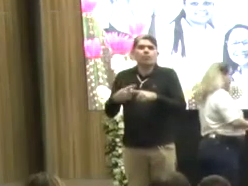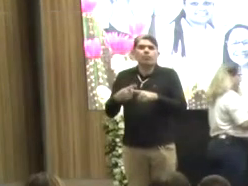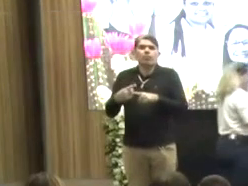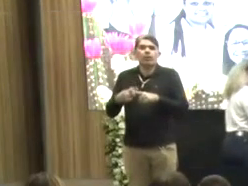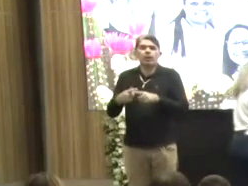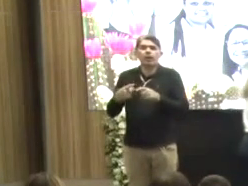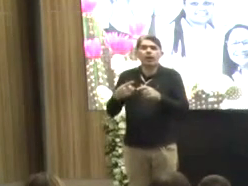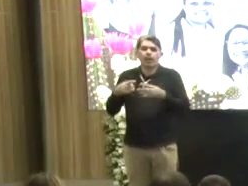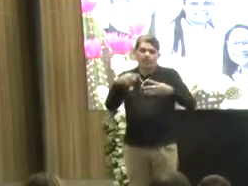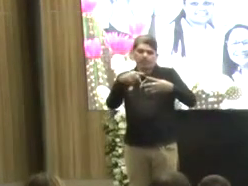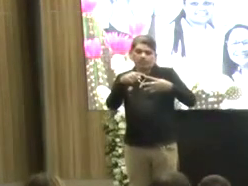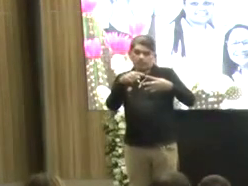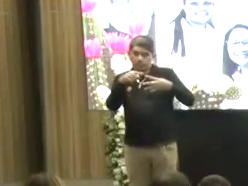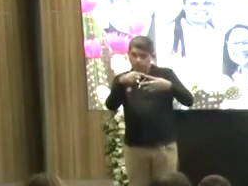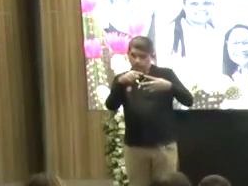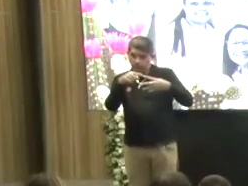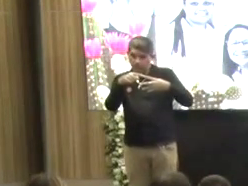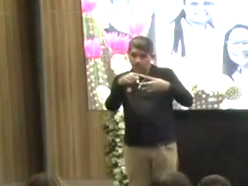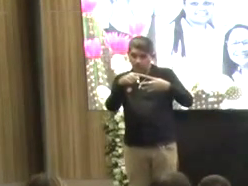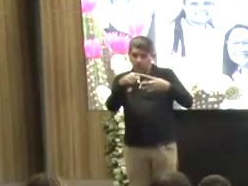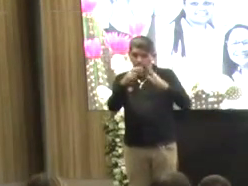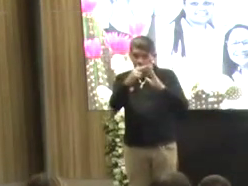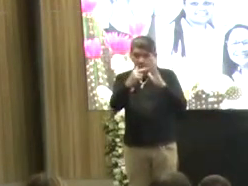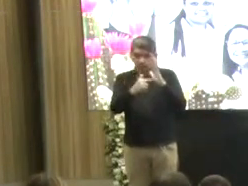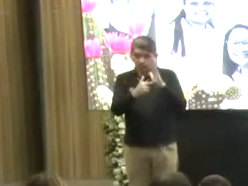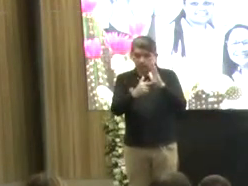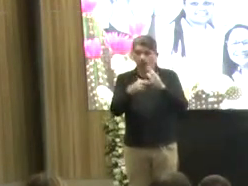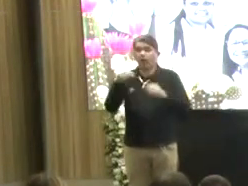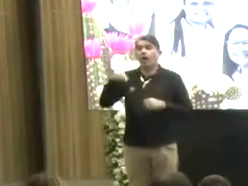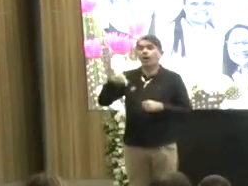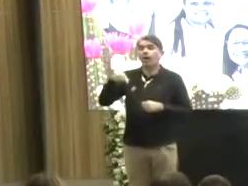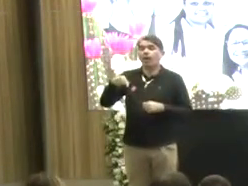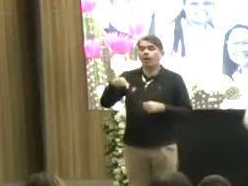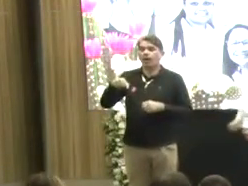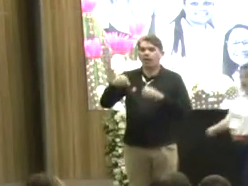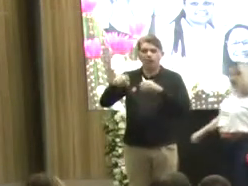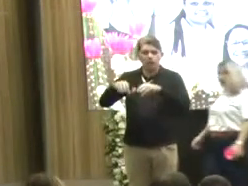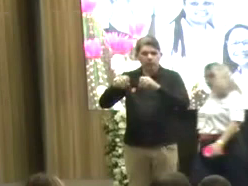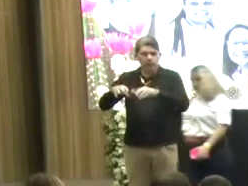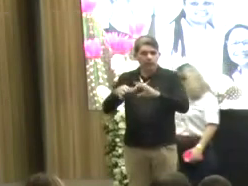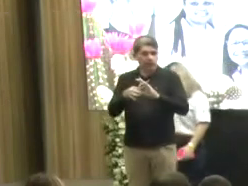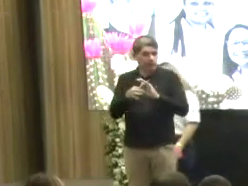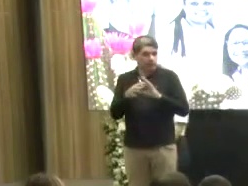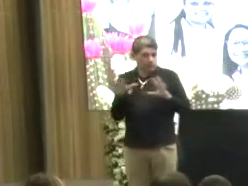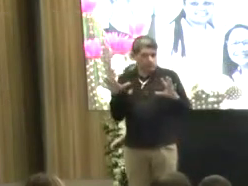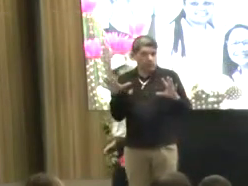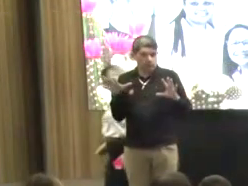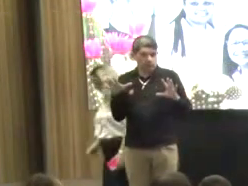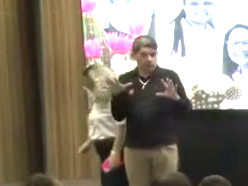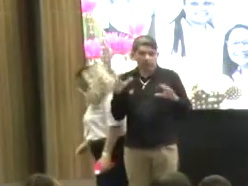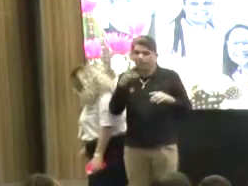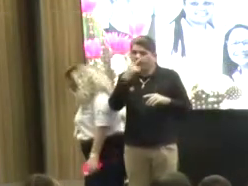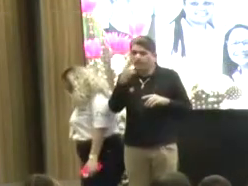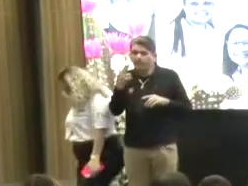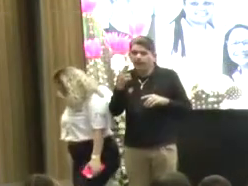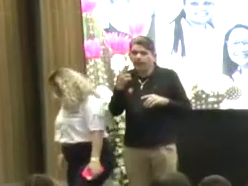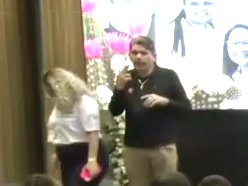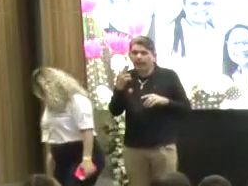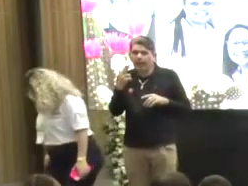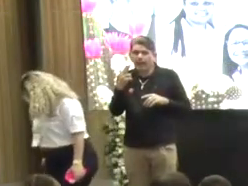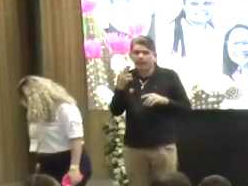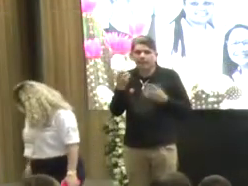4 requisitos. E mesmo quando ela está disponível, ela está presa a um